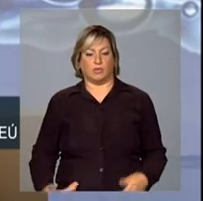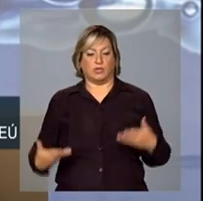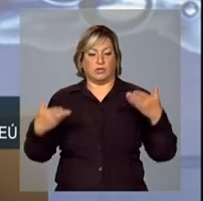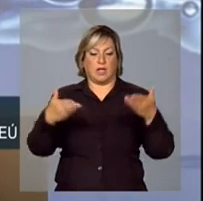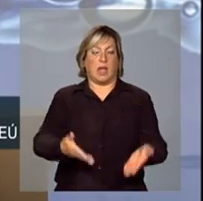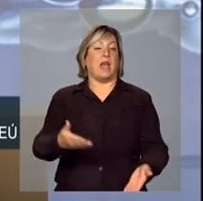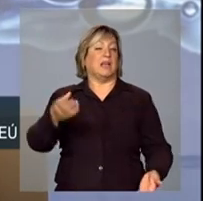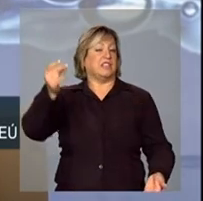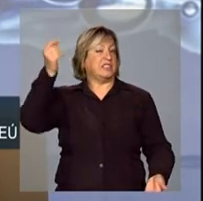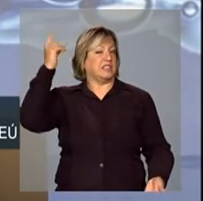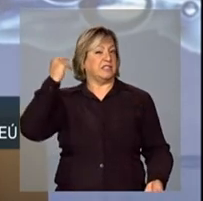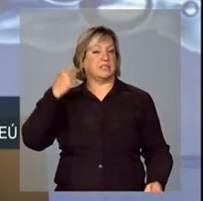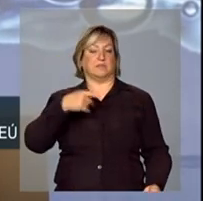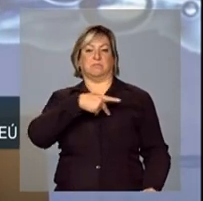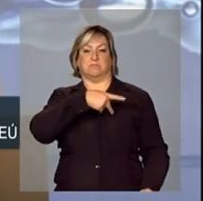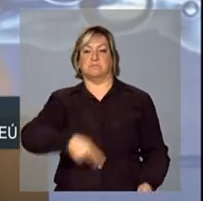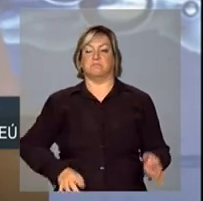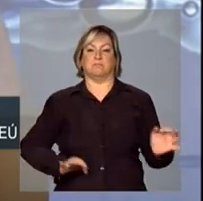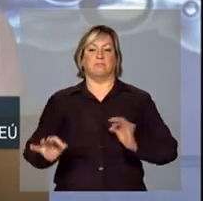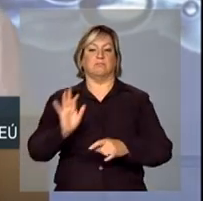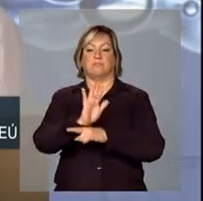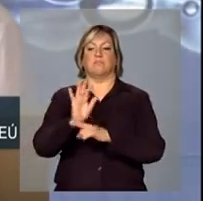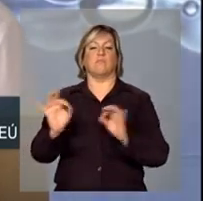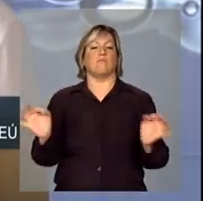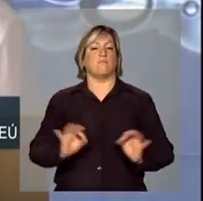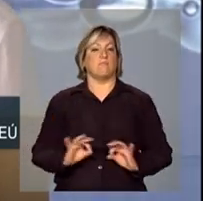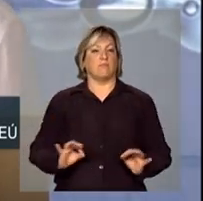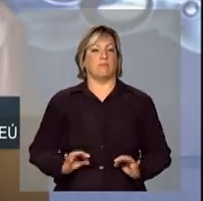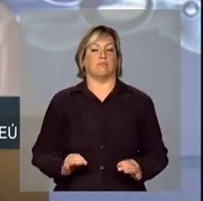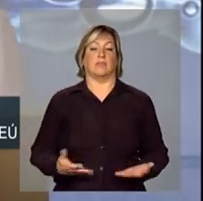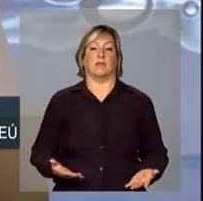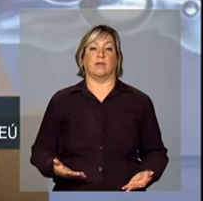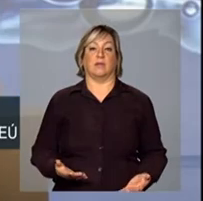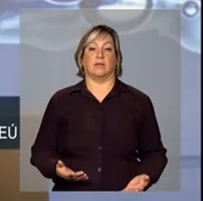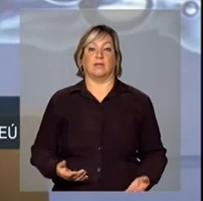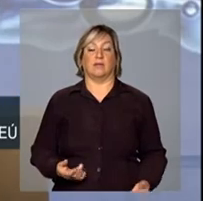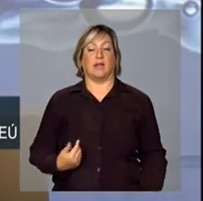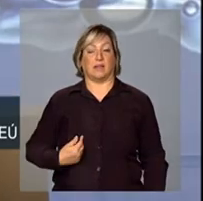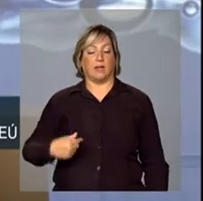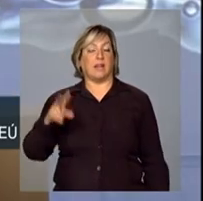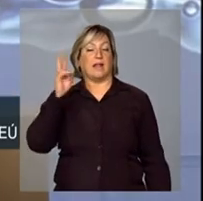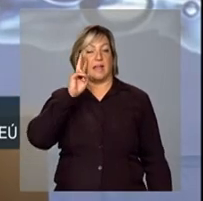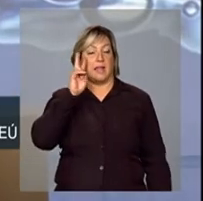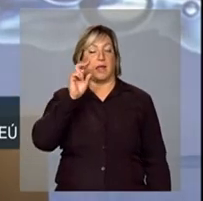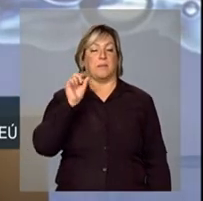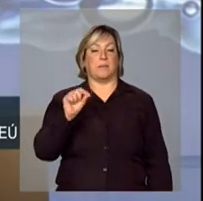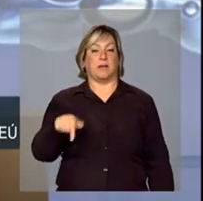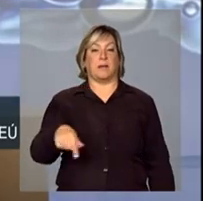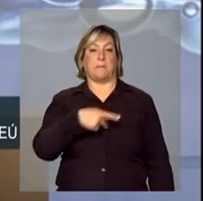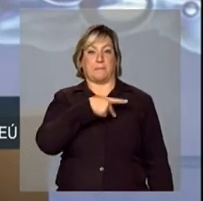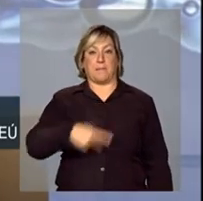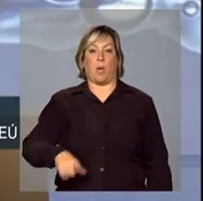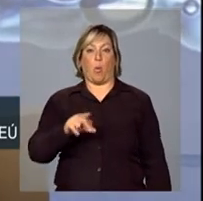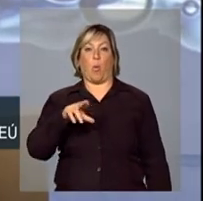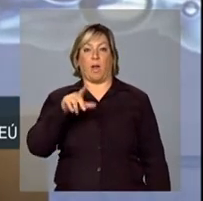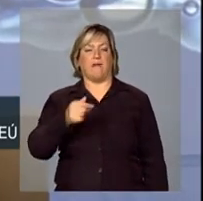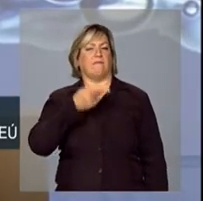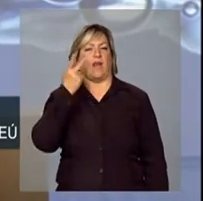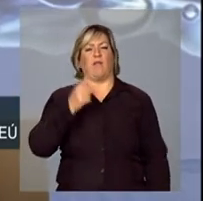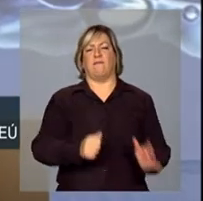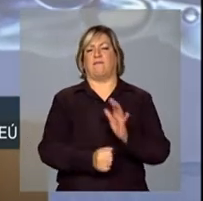antes. É inevitável, presidente, aqui, lembrar do que o presidente Lula disse várias vezes